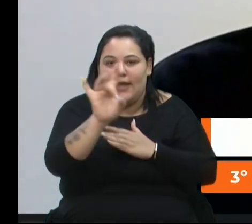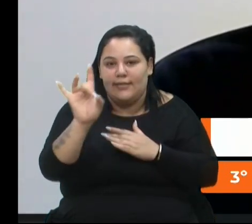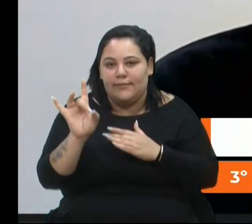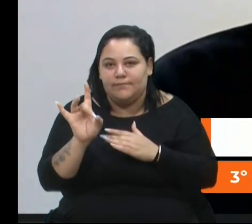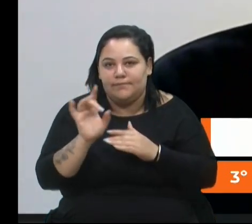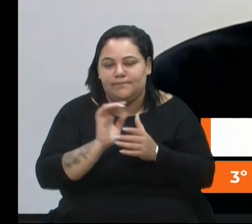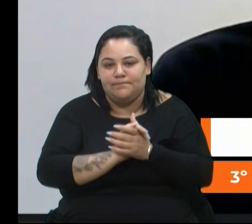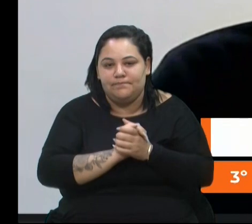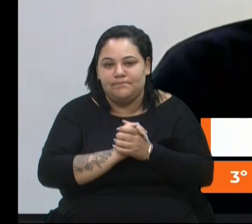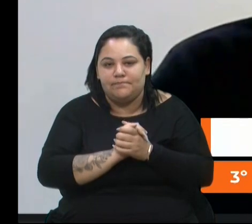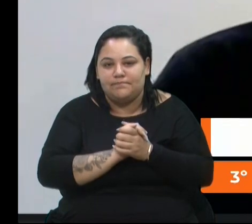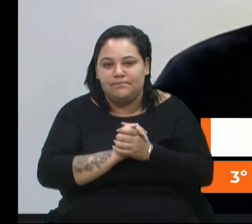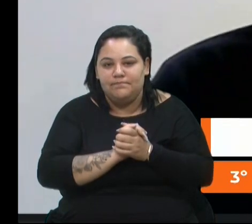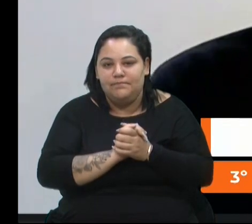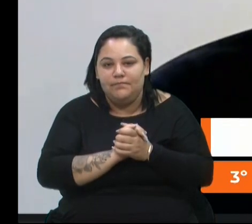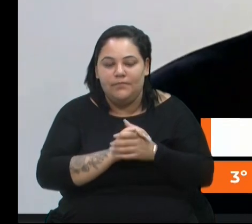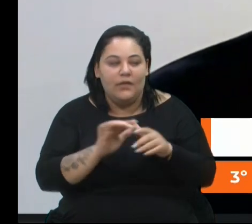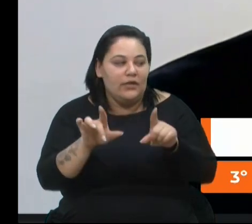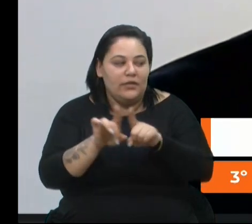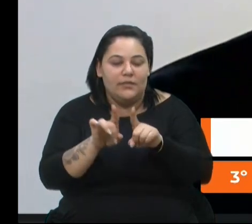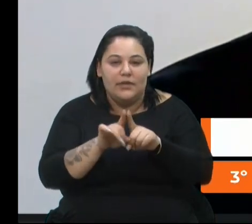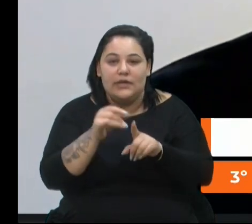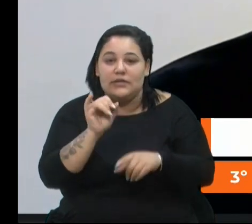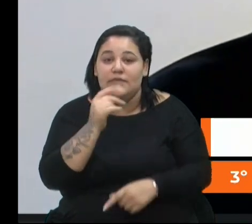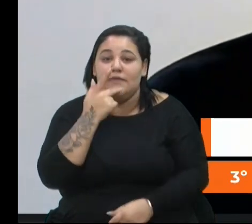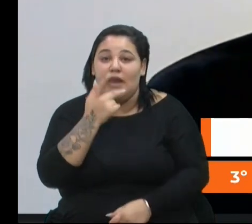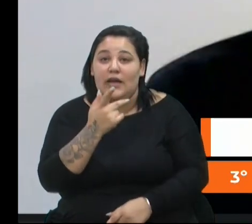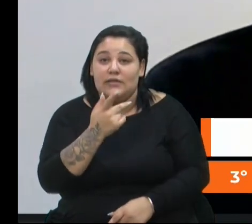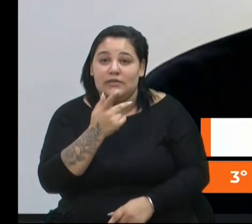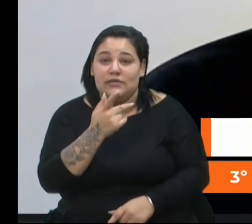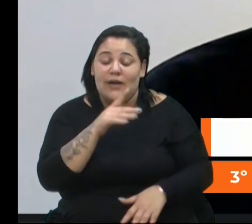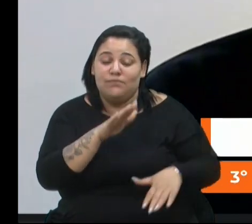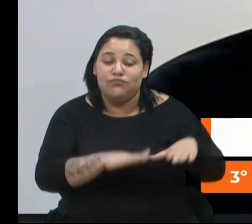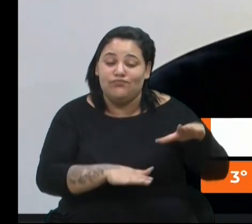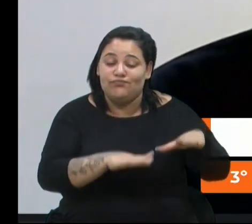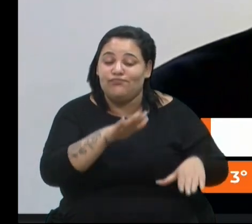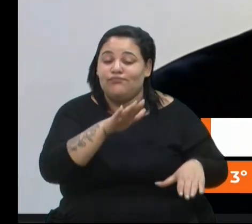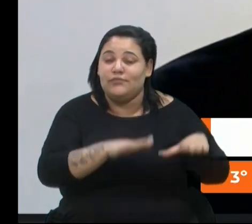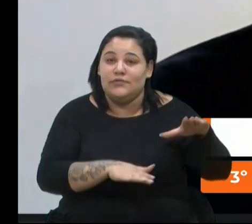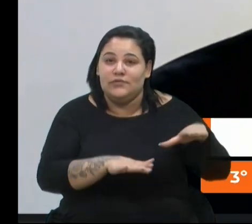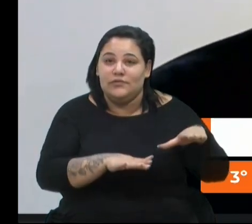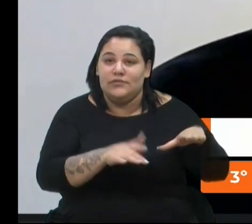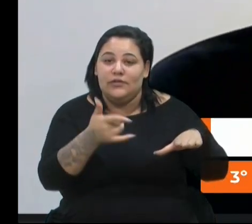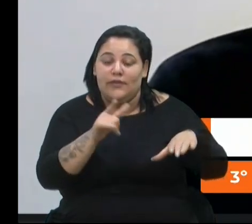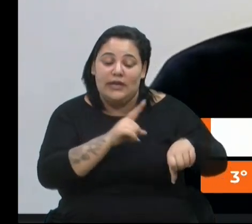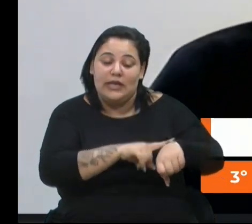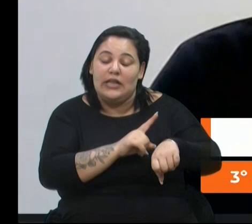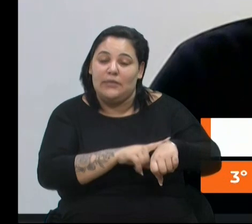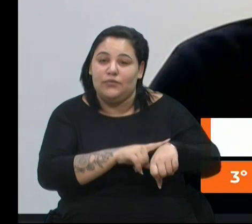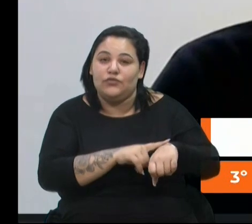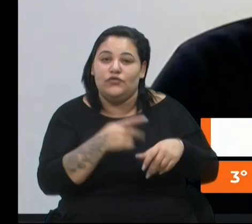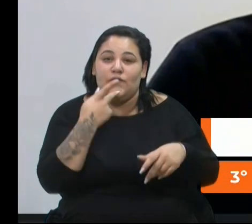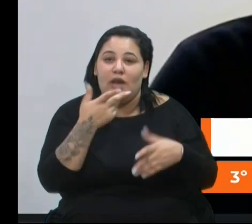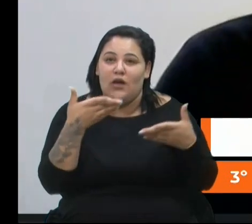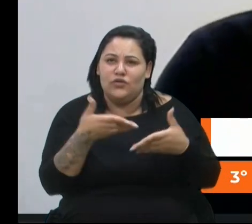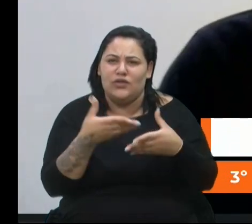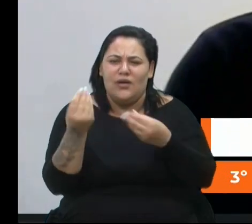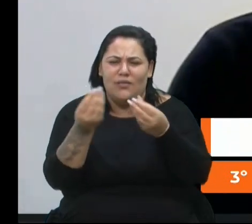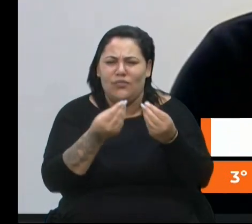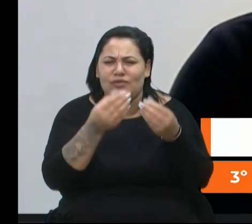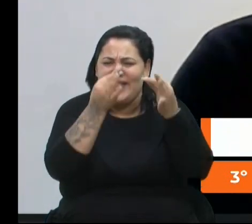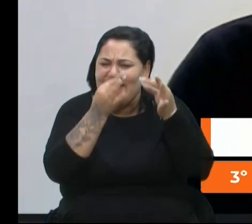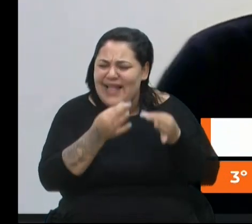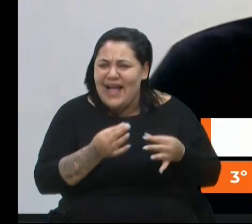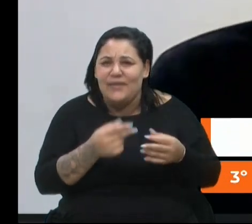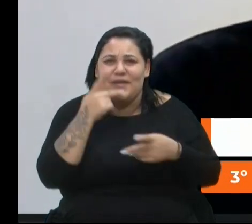vocês. Isso, se a gente ainda fosse falar das sobreestabilidades, que eu não vai dar tempo de falar aqui hoje. É muita coisa que tem para